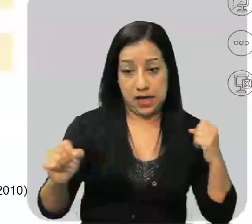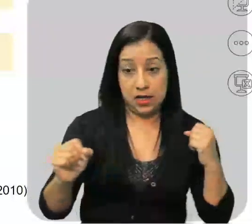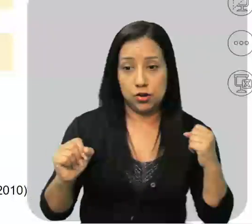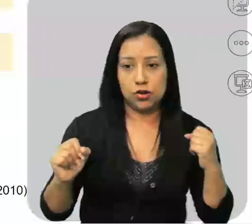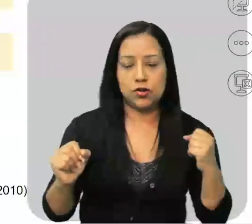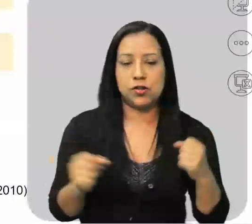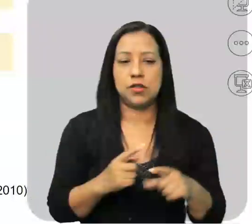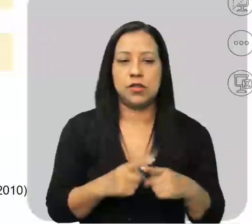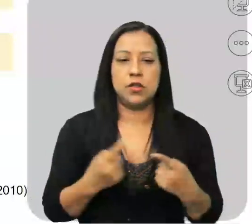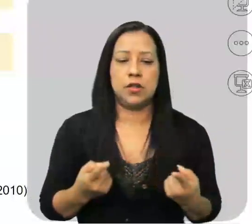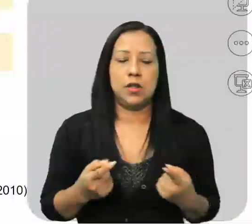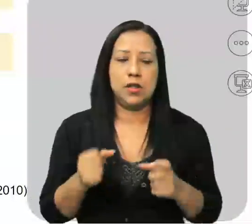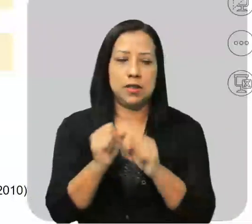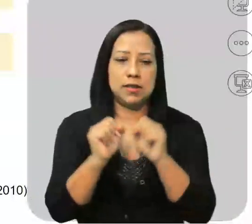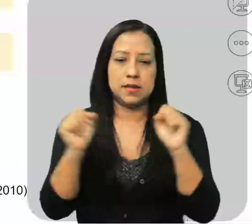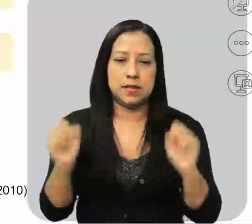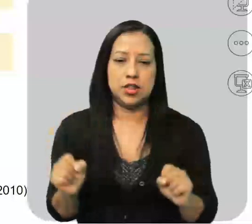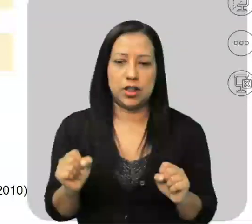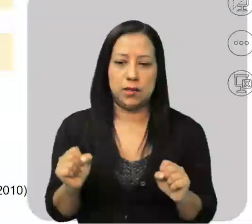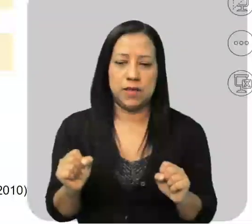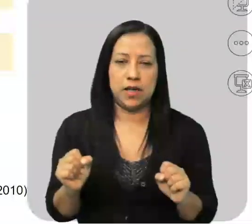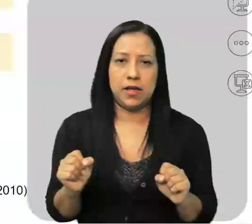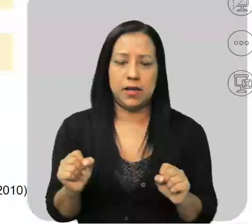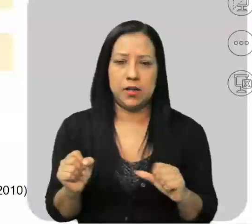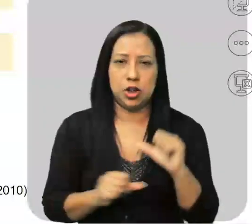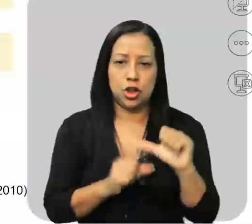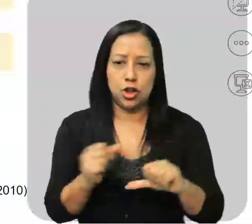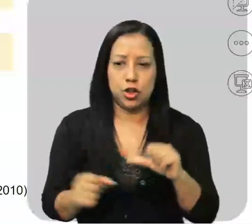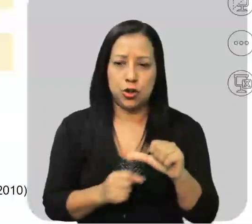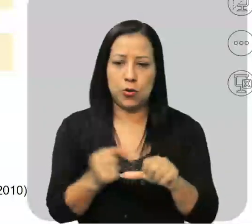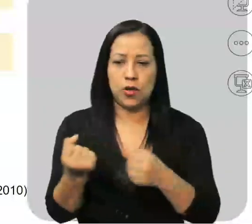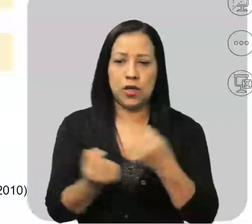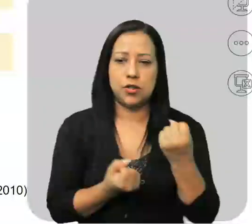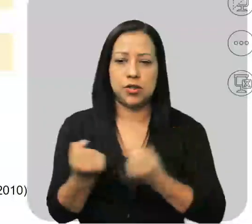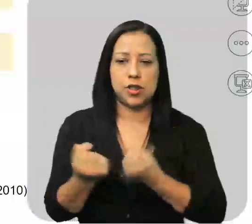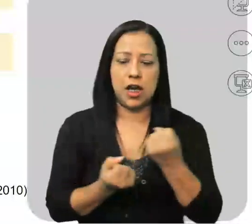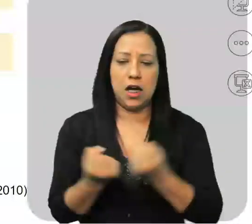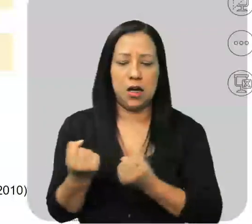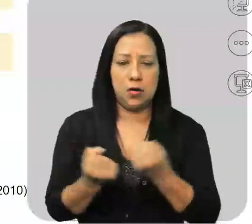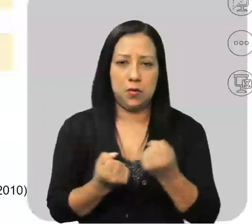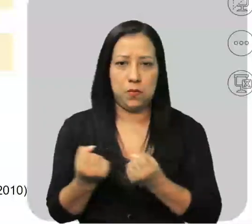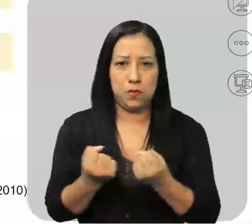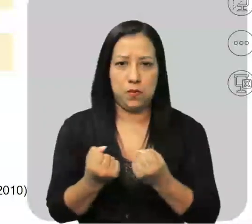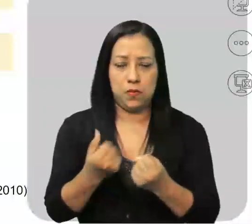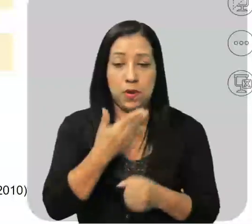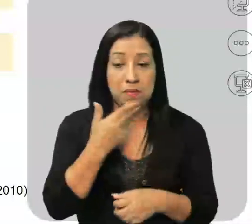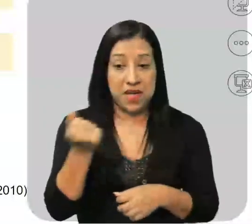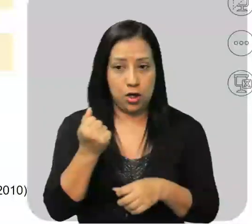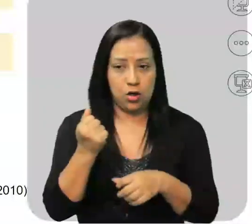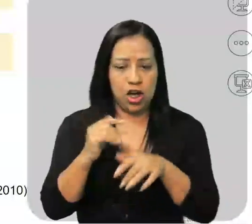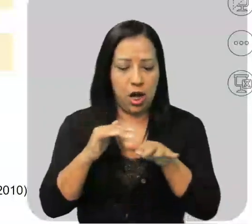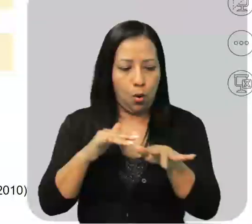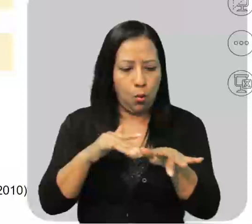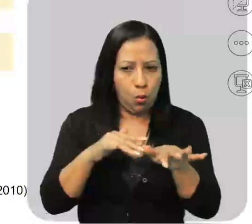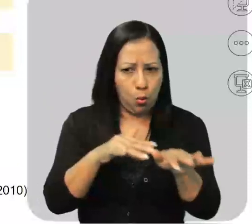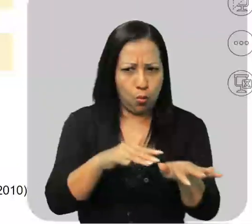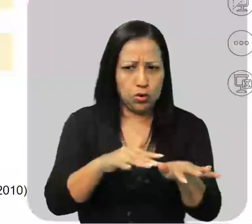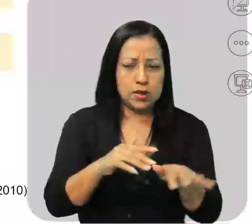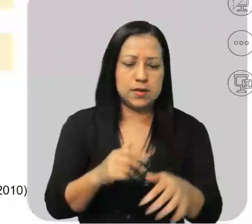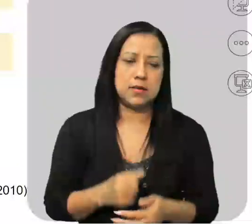veículos, ampliação dos investimentos do transporte coletivo, ou seja, melhorar a frota